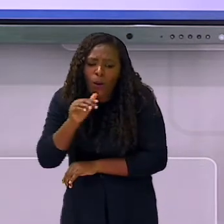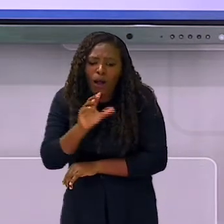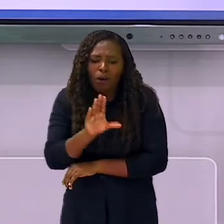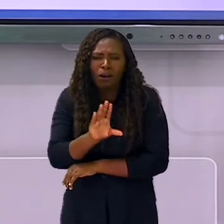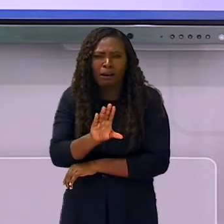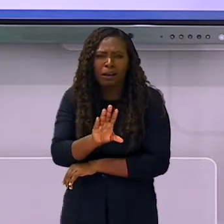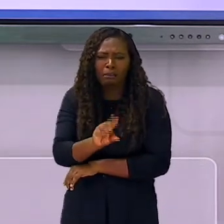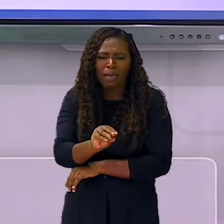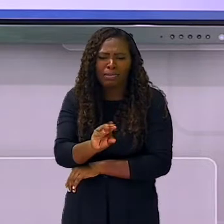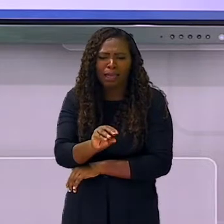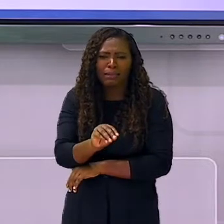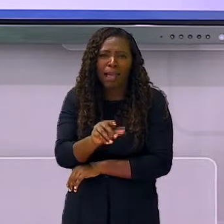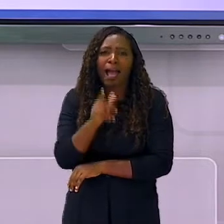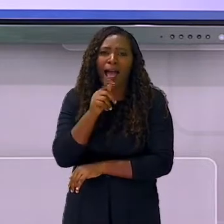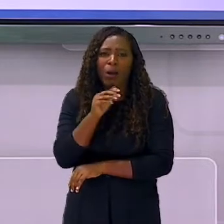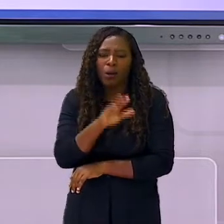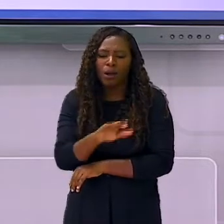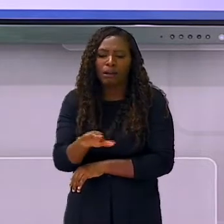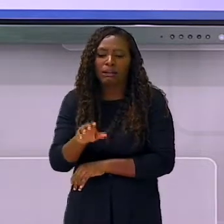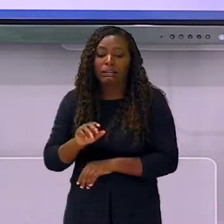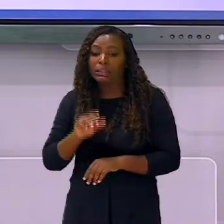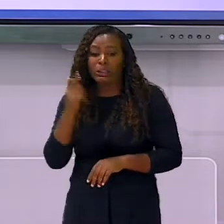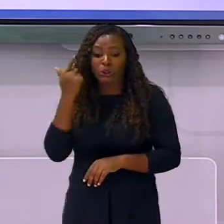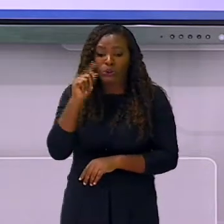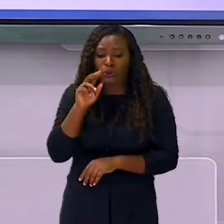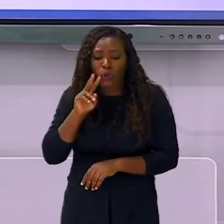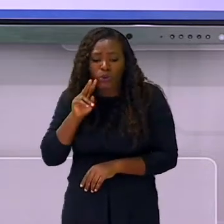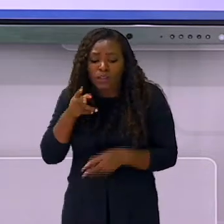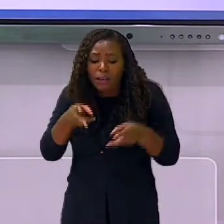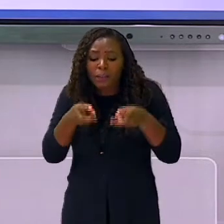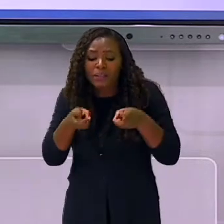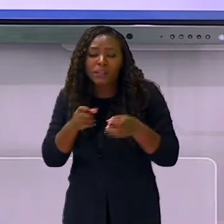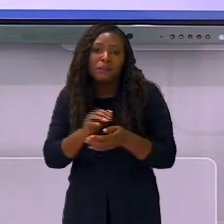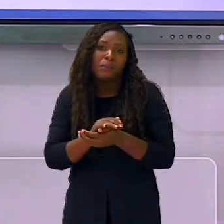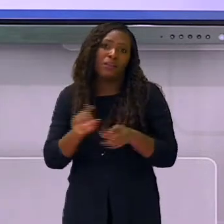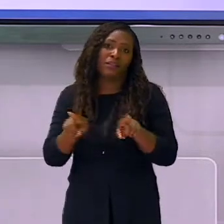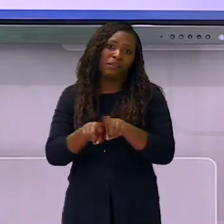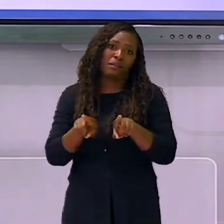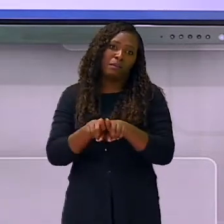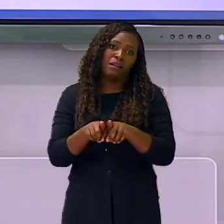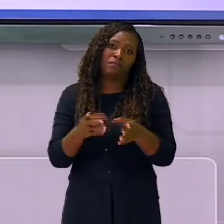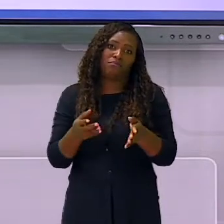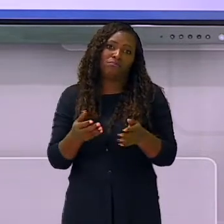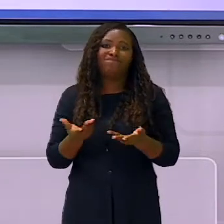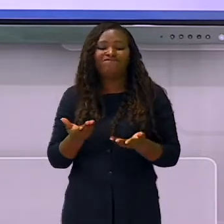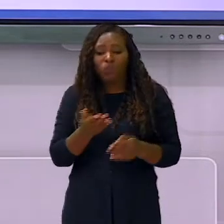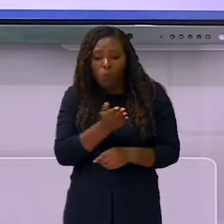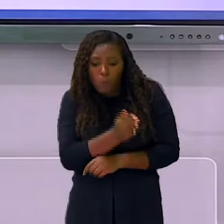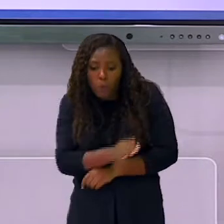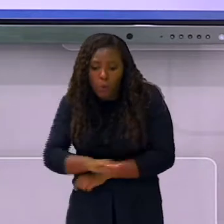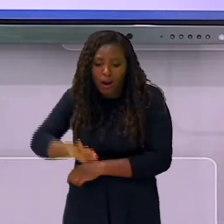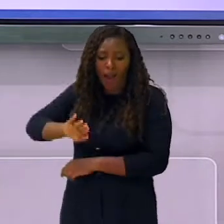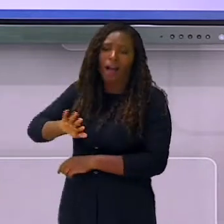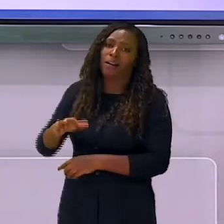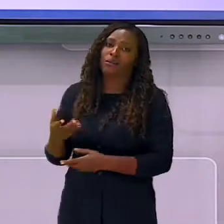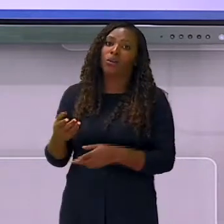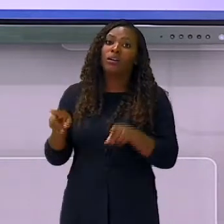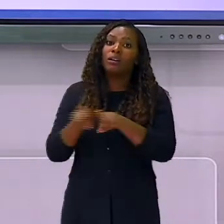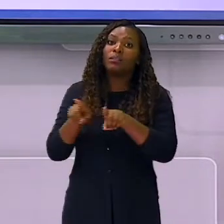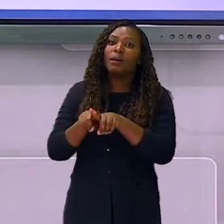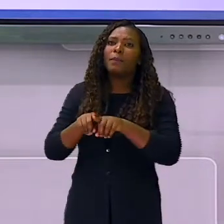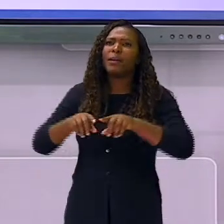lousa, no quadro negro da sala de aula, e também legendas de cinemas. E apresentam